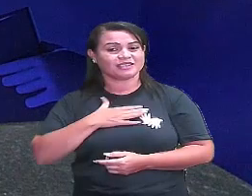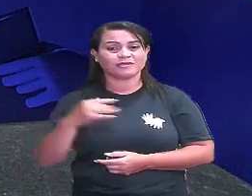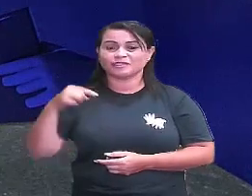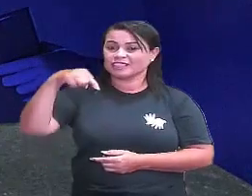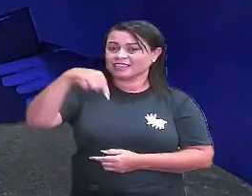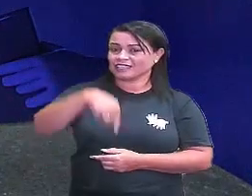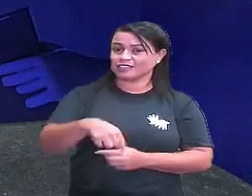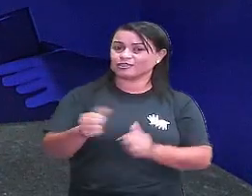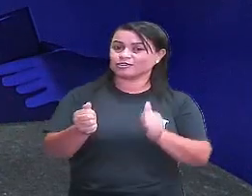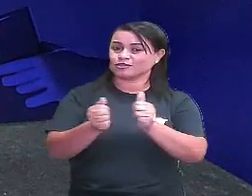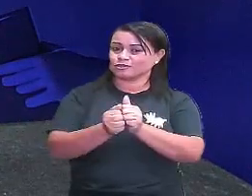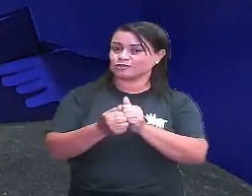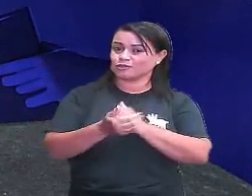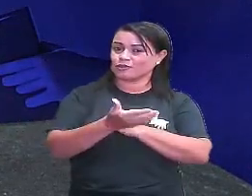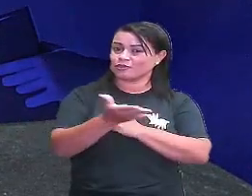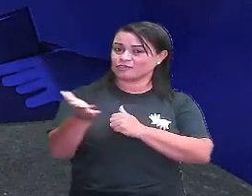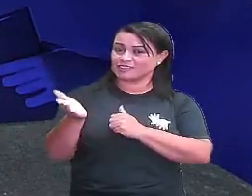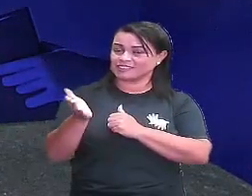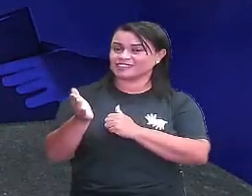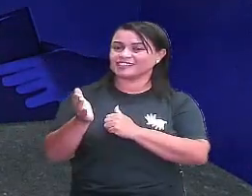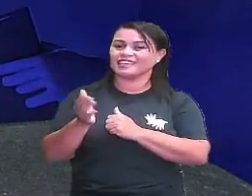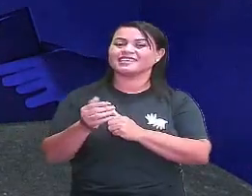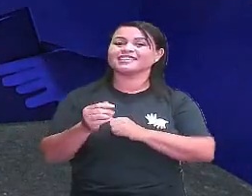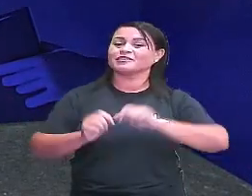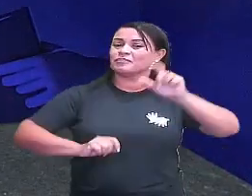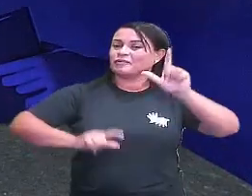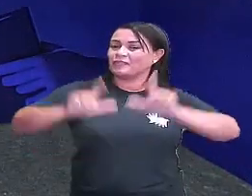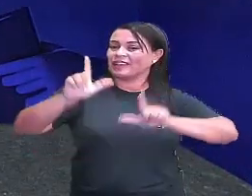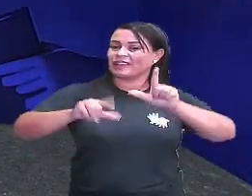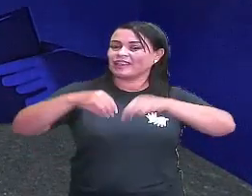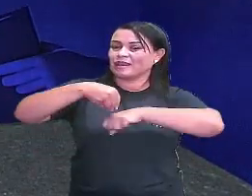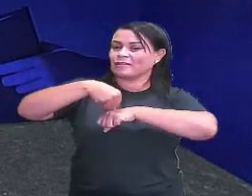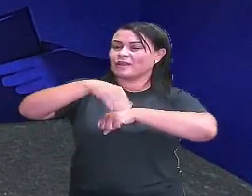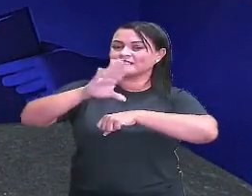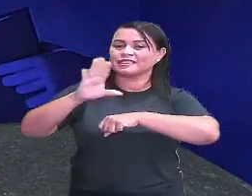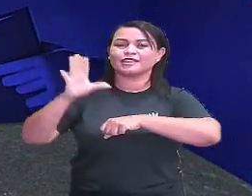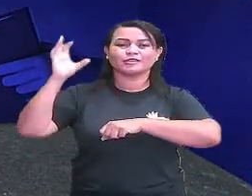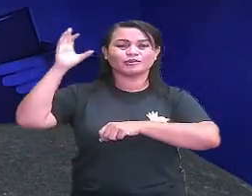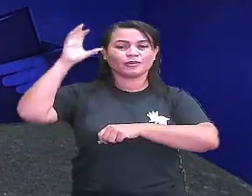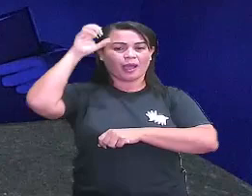satisfação estar aqui do outro lado da telinha, trazendo